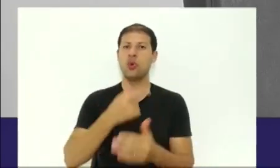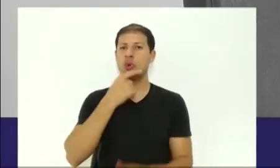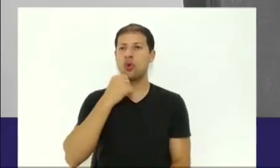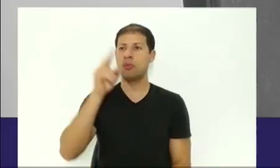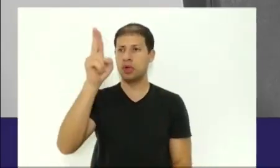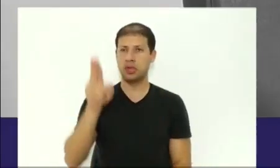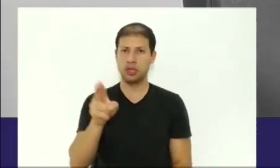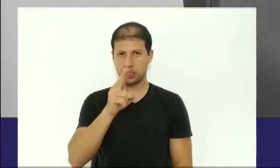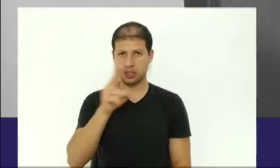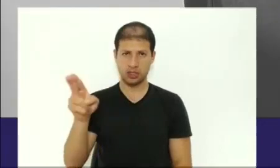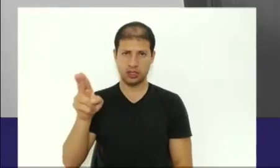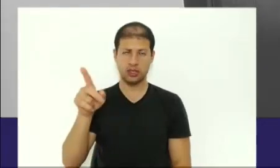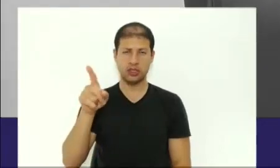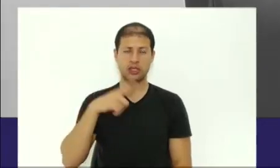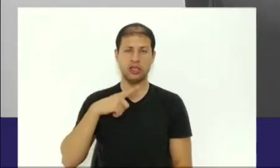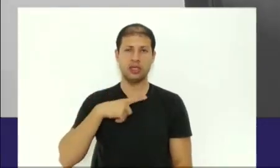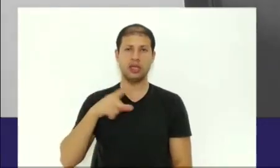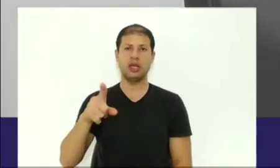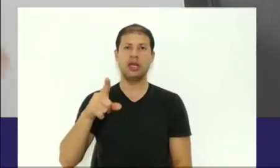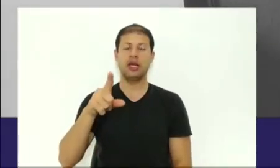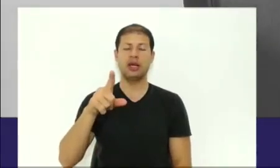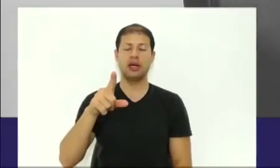da Silva.